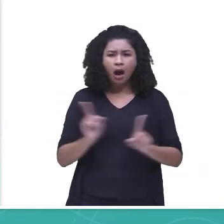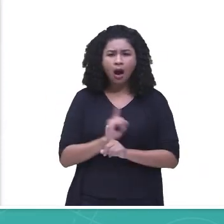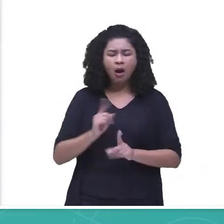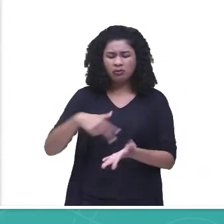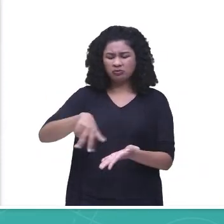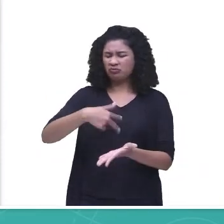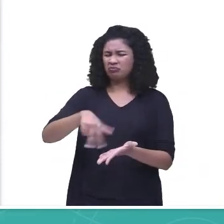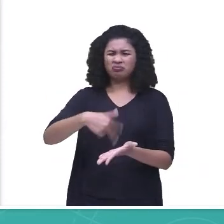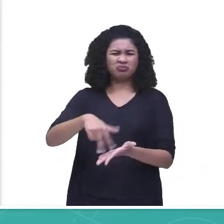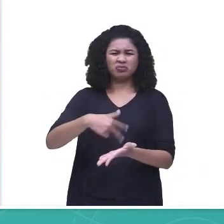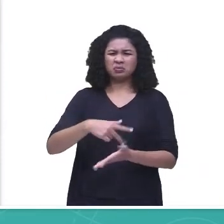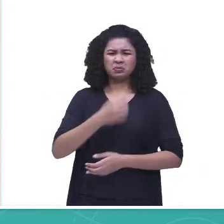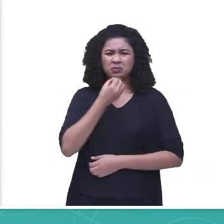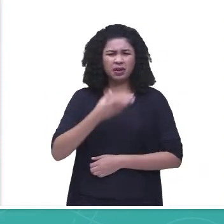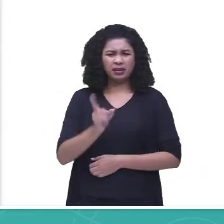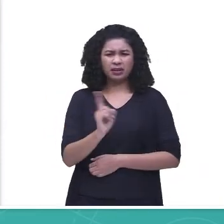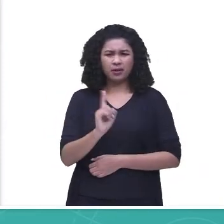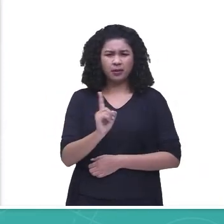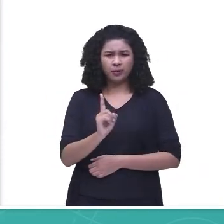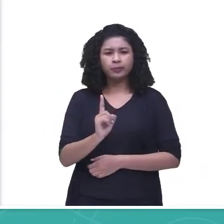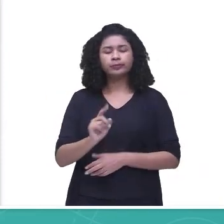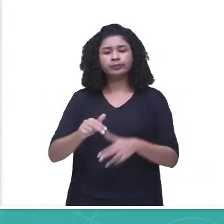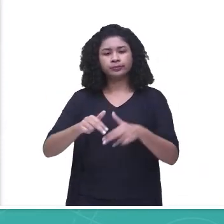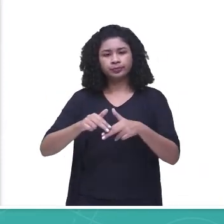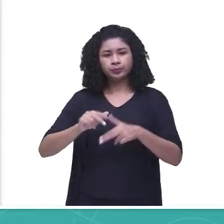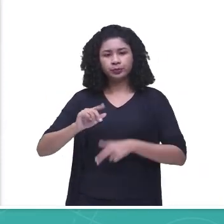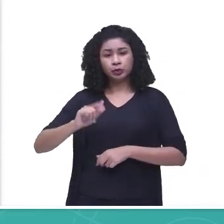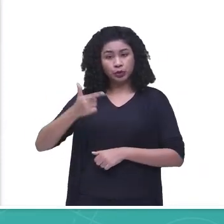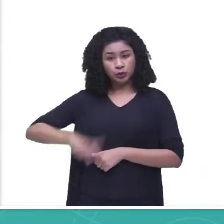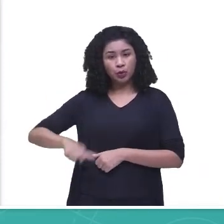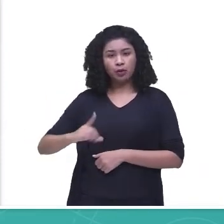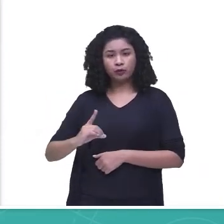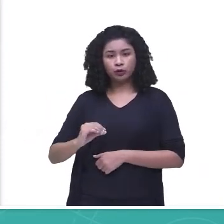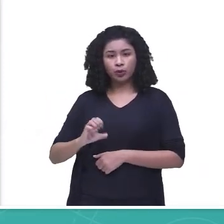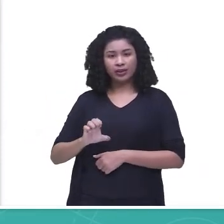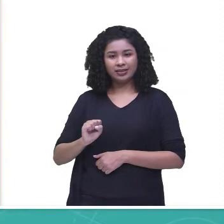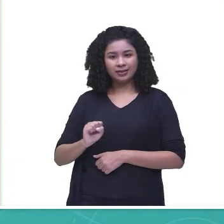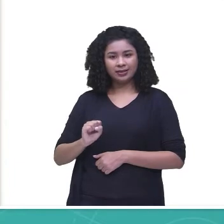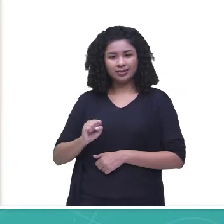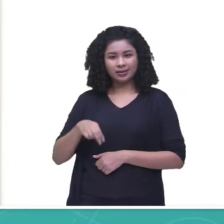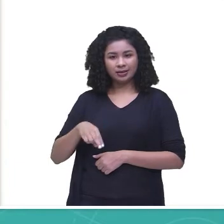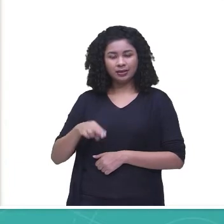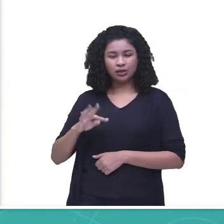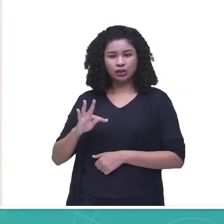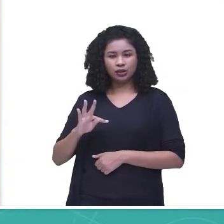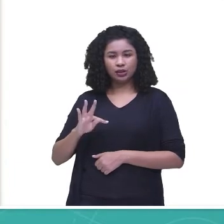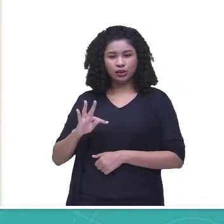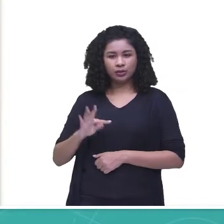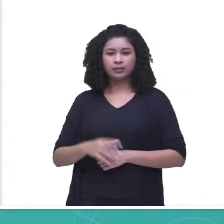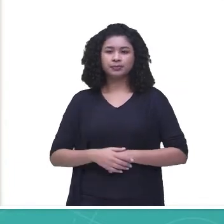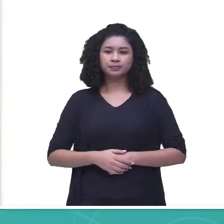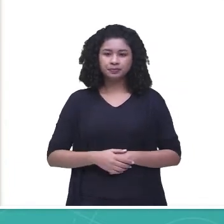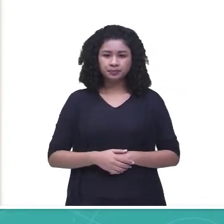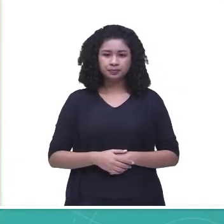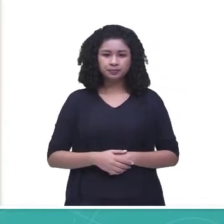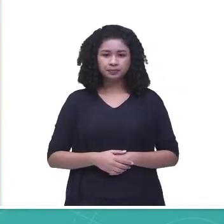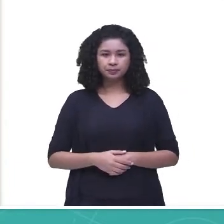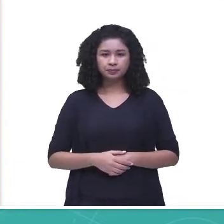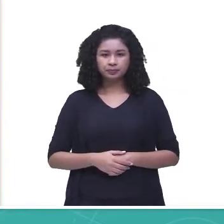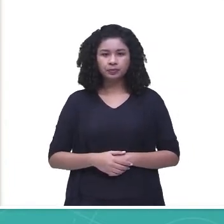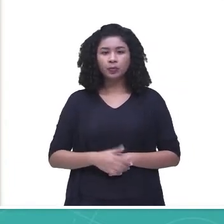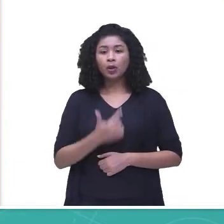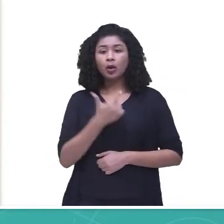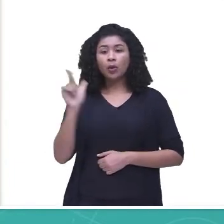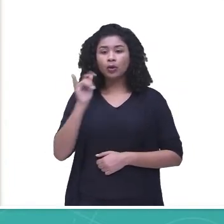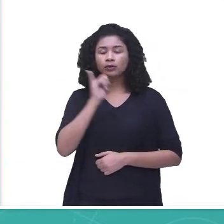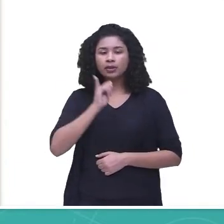presença do verbo auxiliar. Outro exemplo. Does he fix cars? Ele conserta carros?